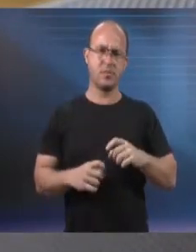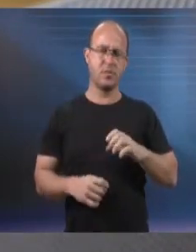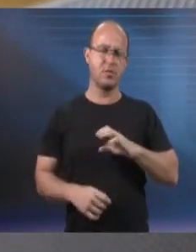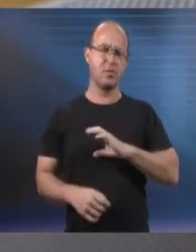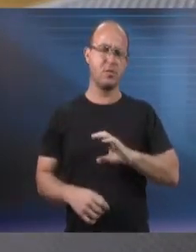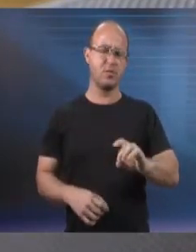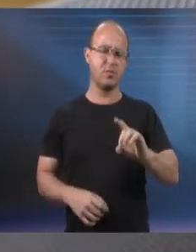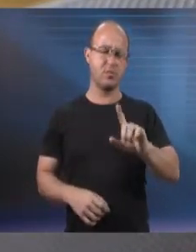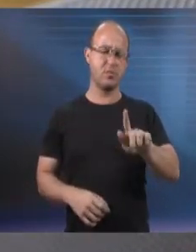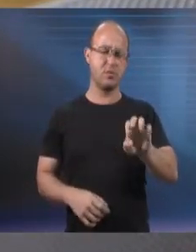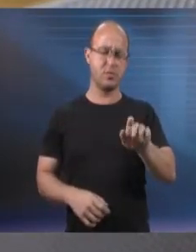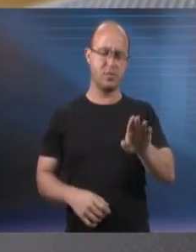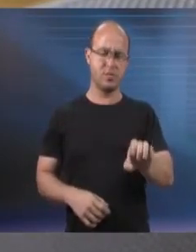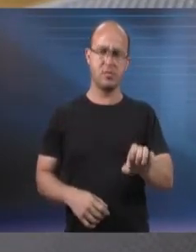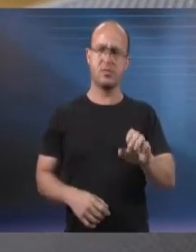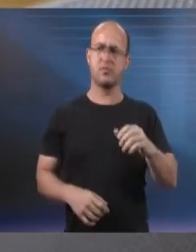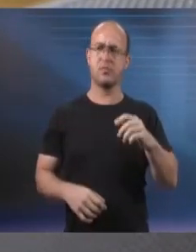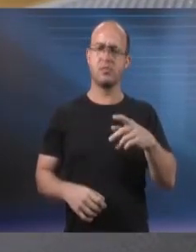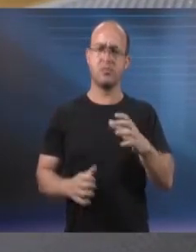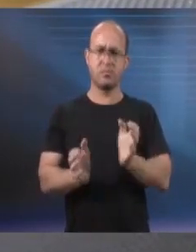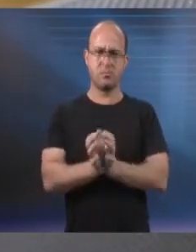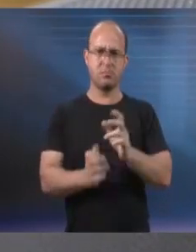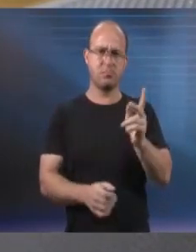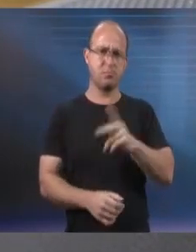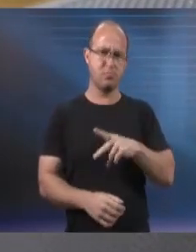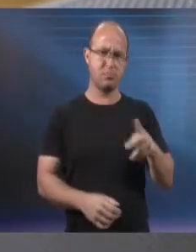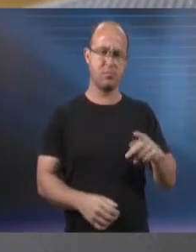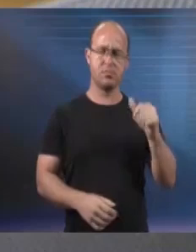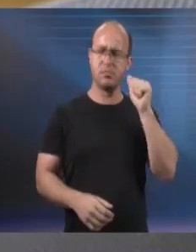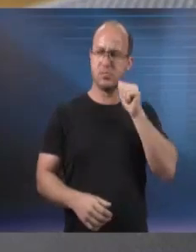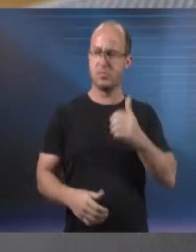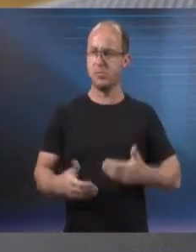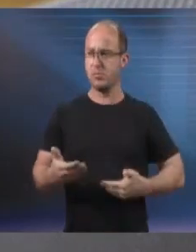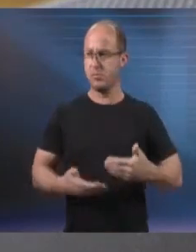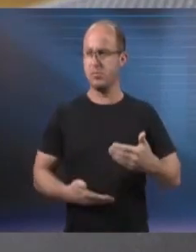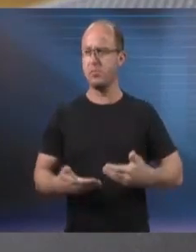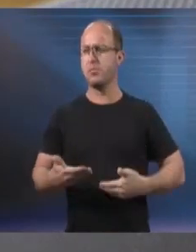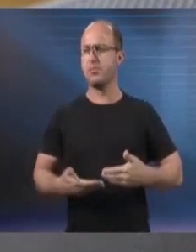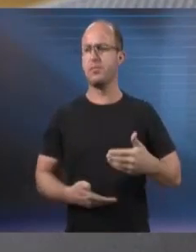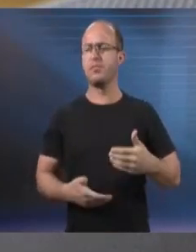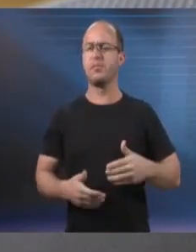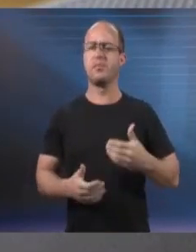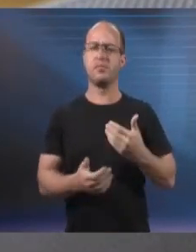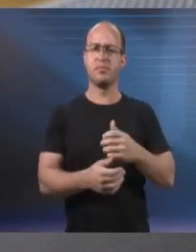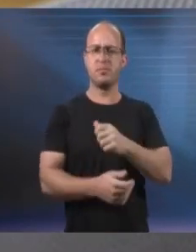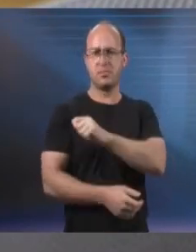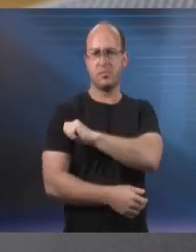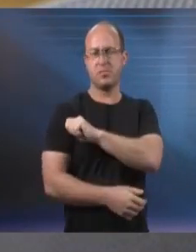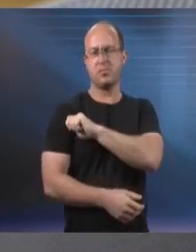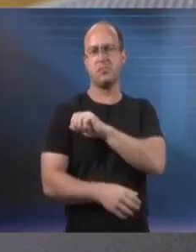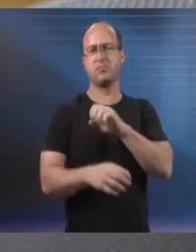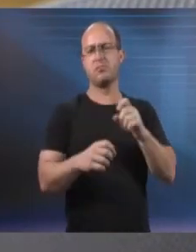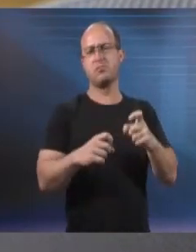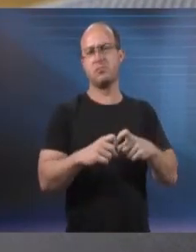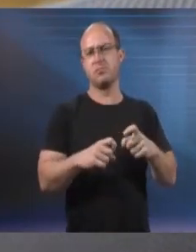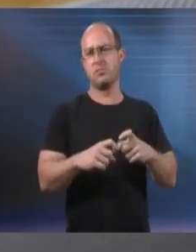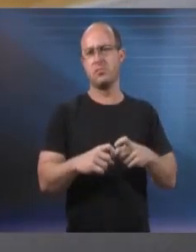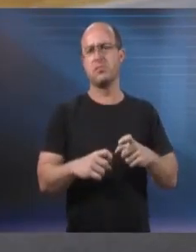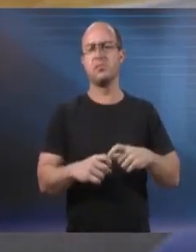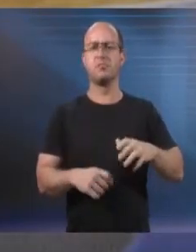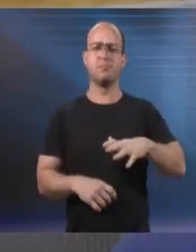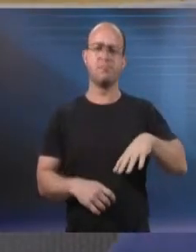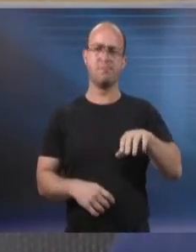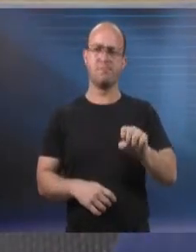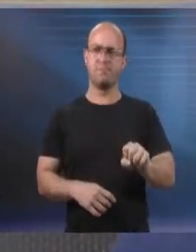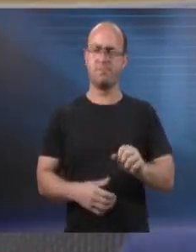para toda a equipe de professores, professoras, servidoras e também a todos os estudantes de medicina da querida região do